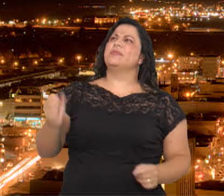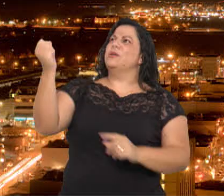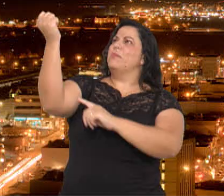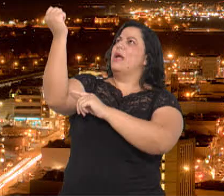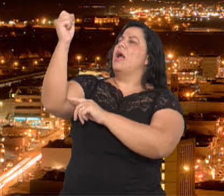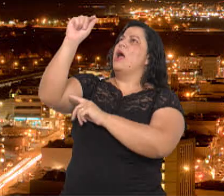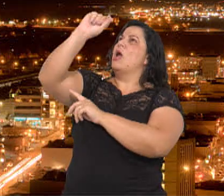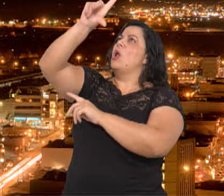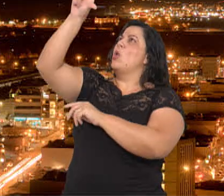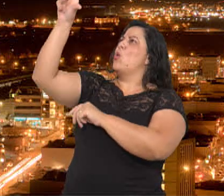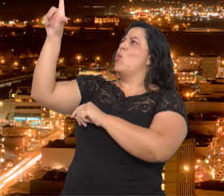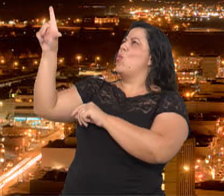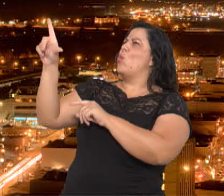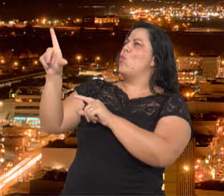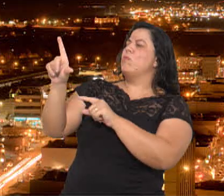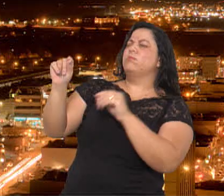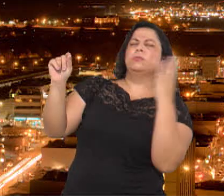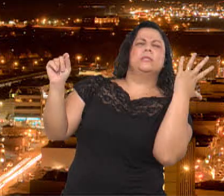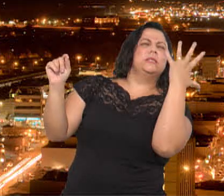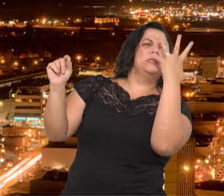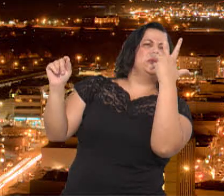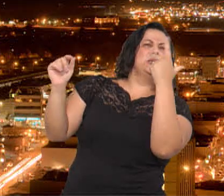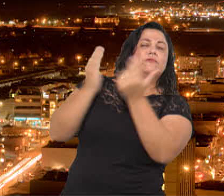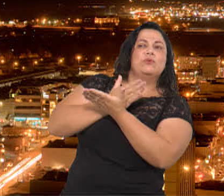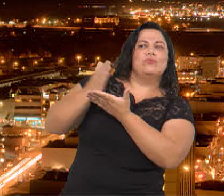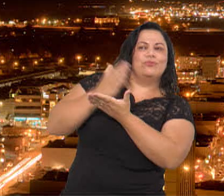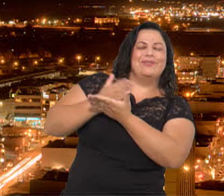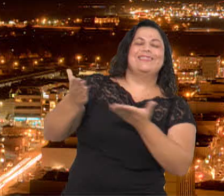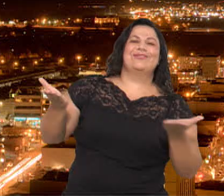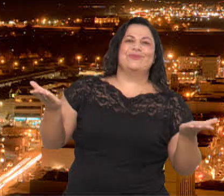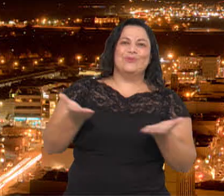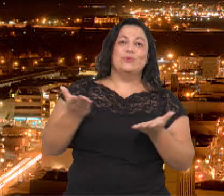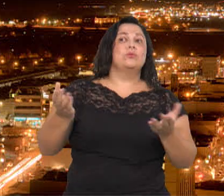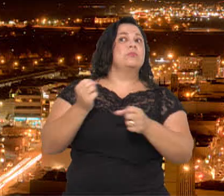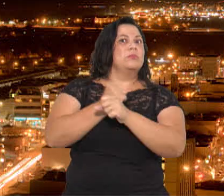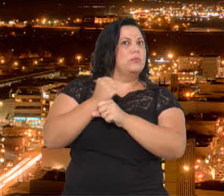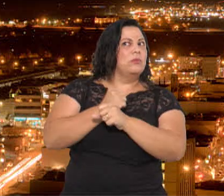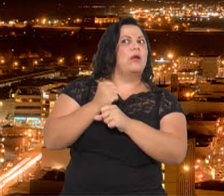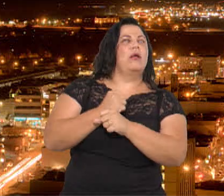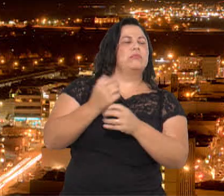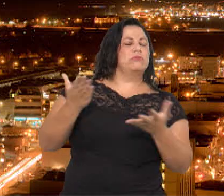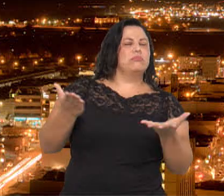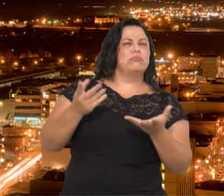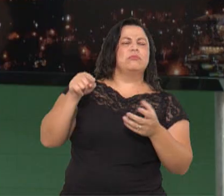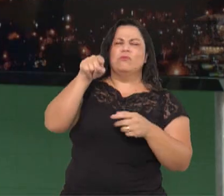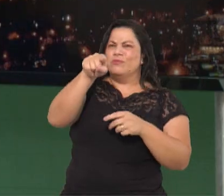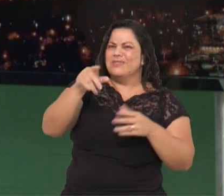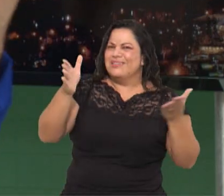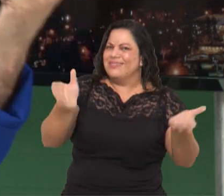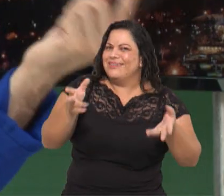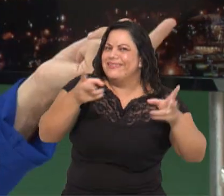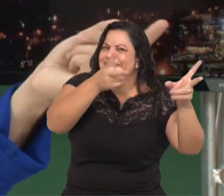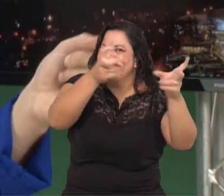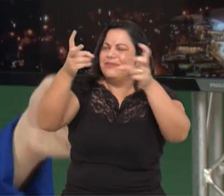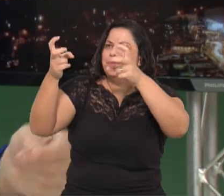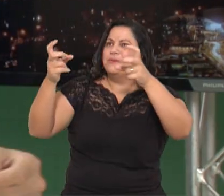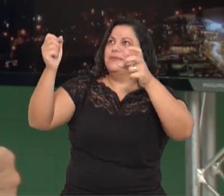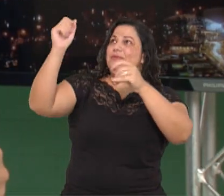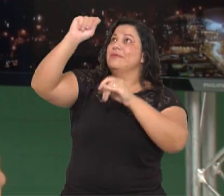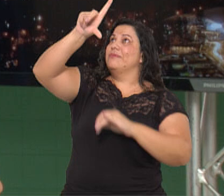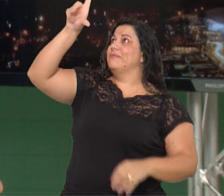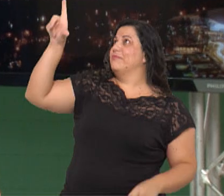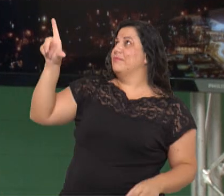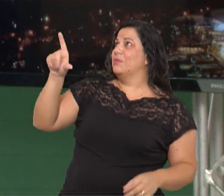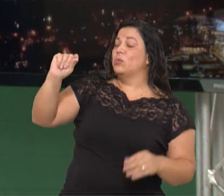que aconteceu no início desse ano. E você, já observou a lua? Se você já observou o sol,